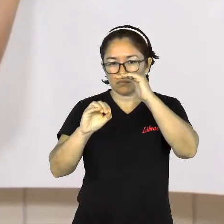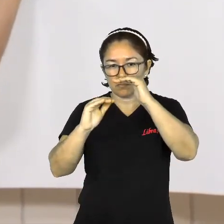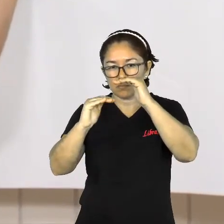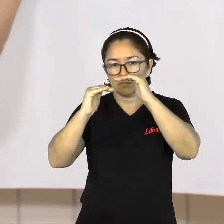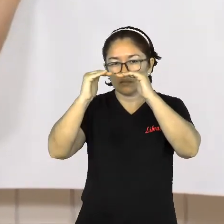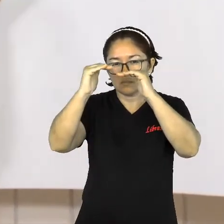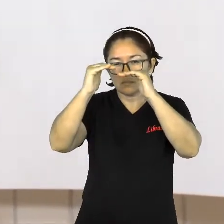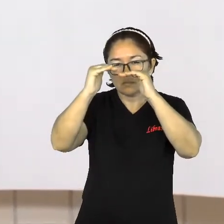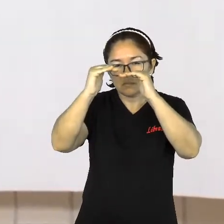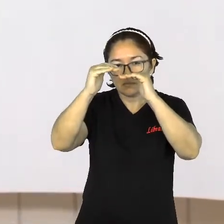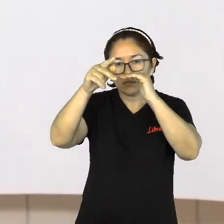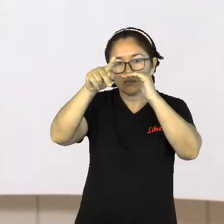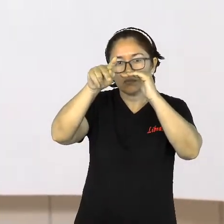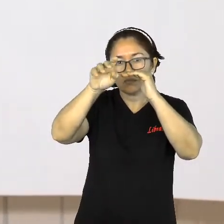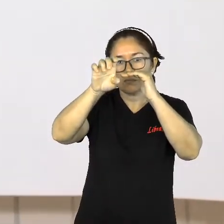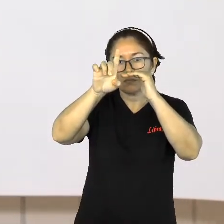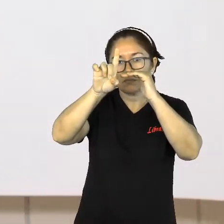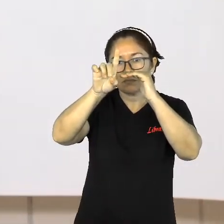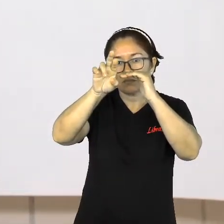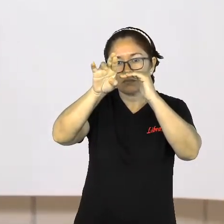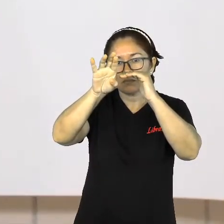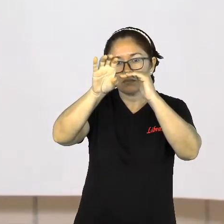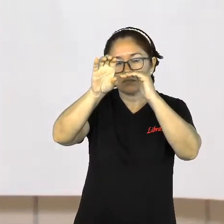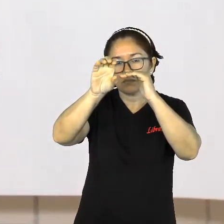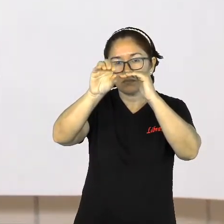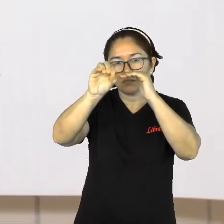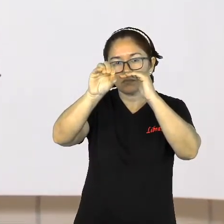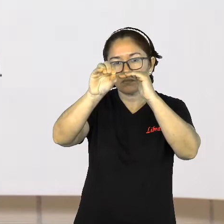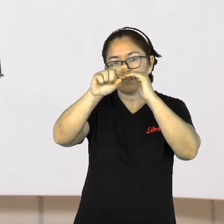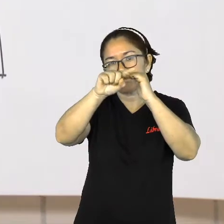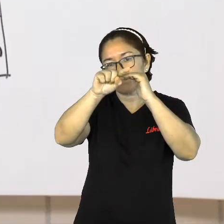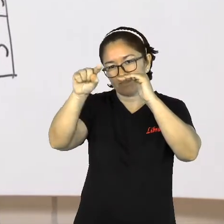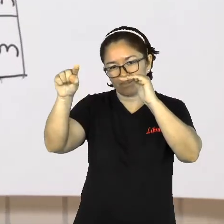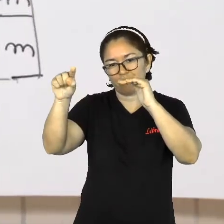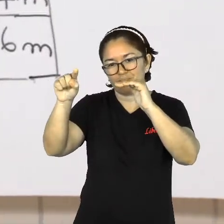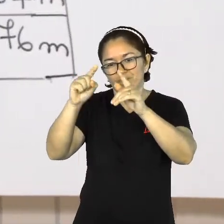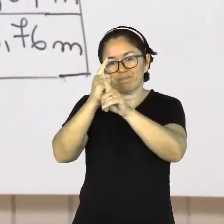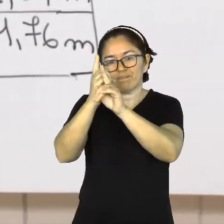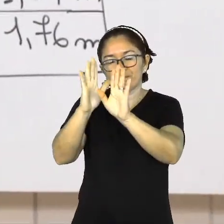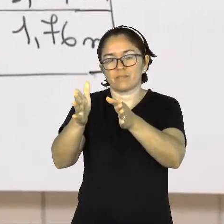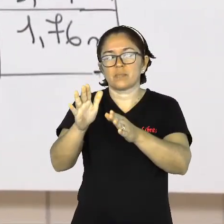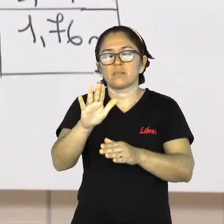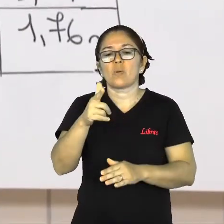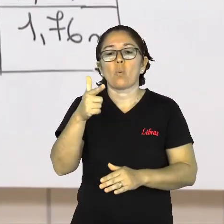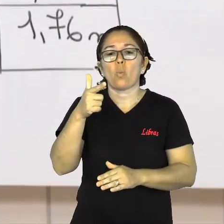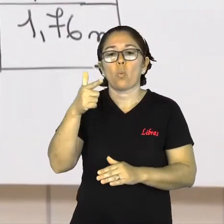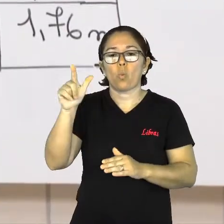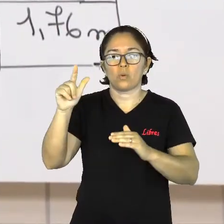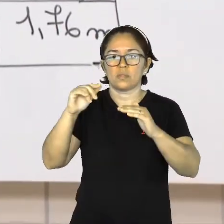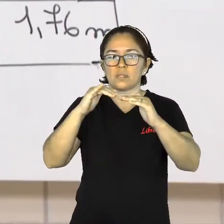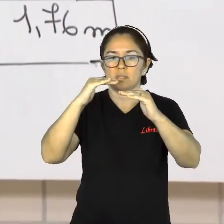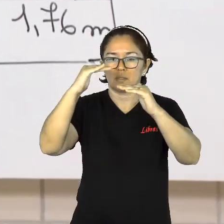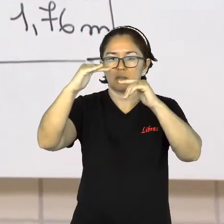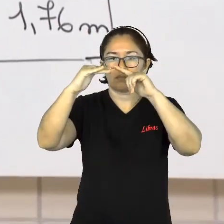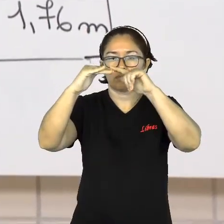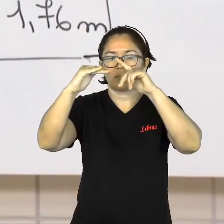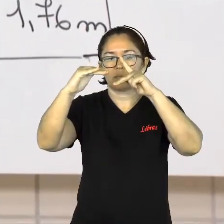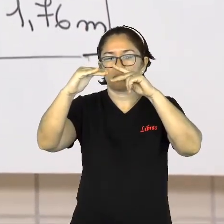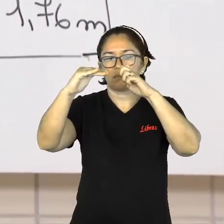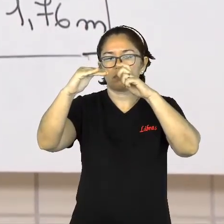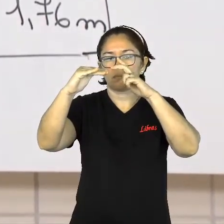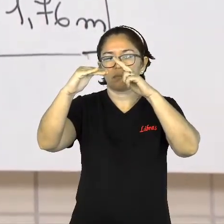baixinho. Pedro já nós eliminamos. Qual é o outro depois do Pedro,